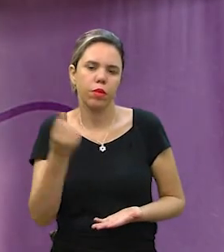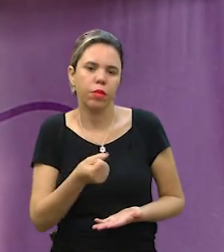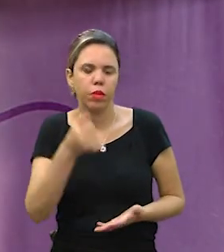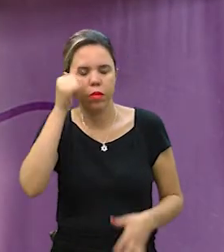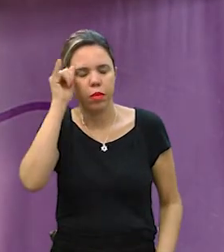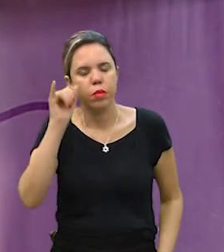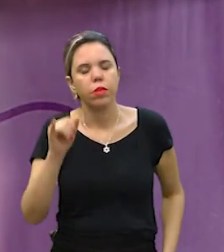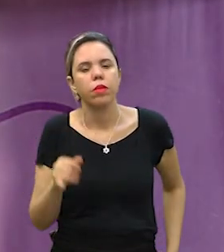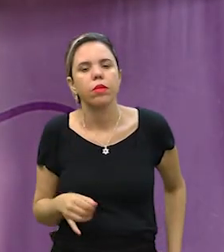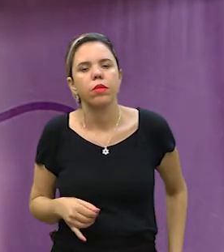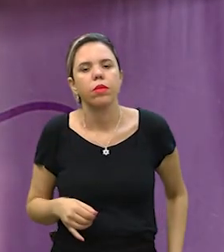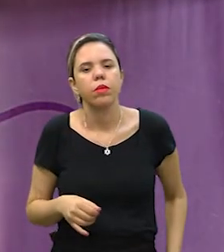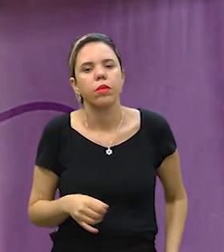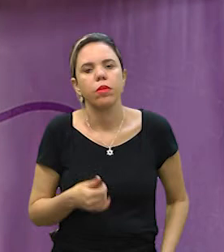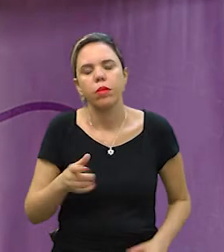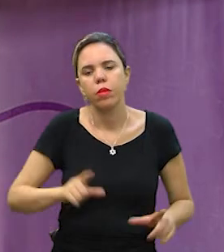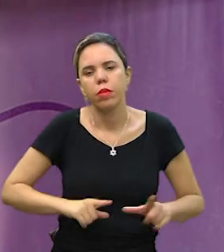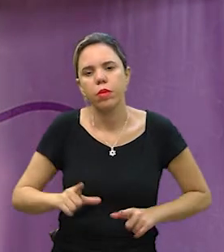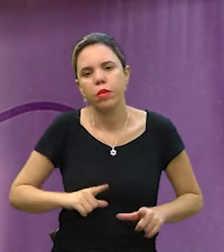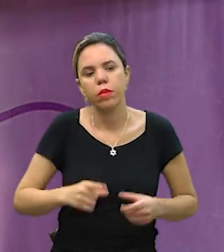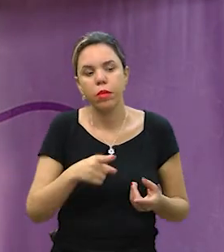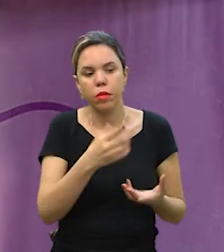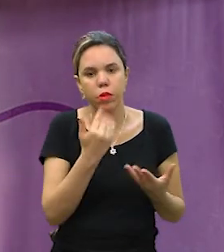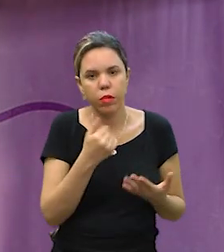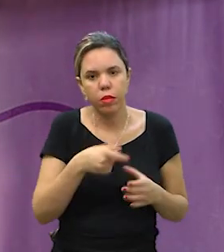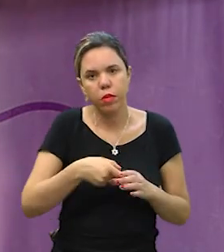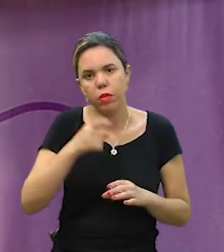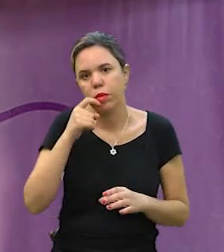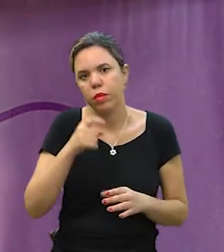o leite de vaca. A prima fala, mas ele